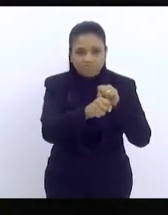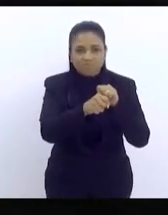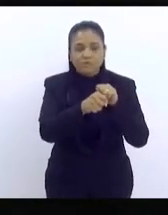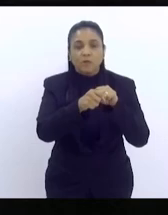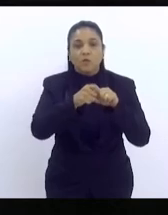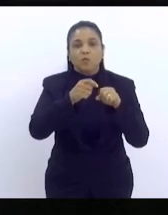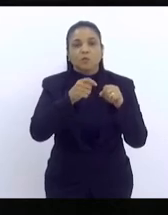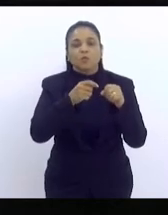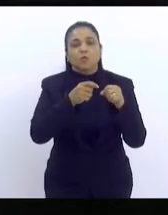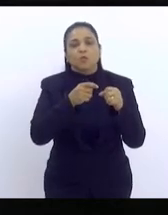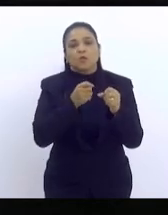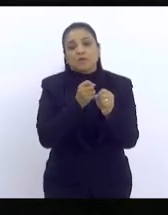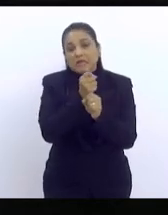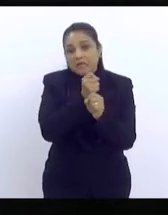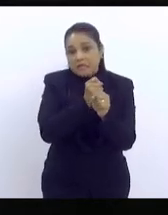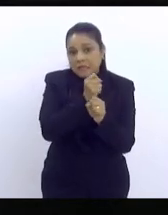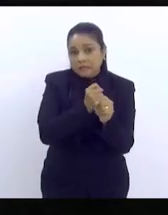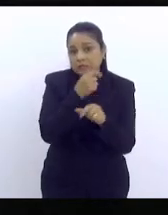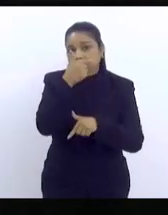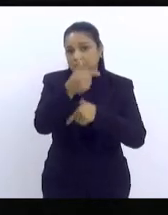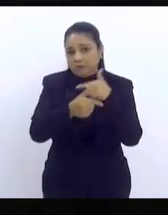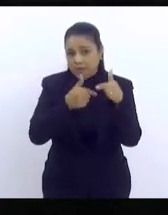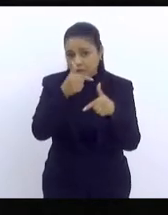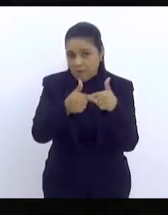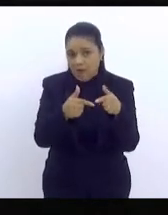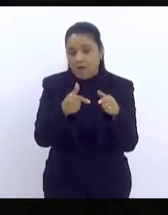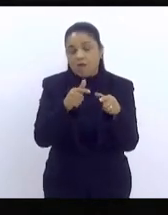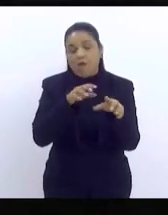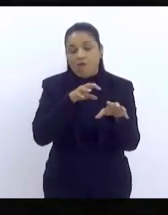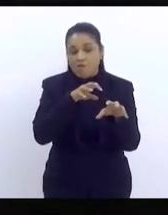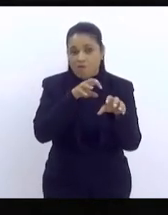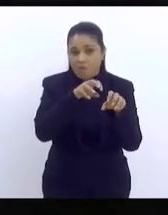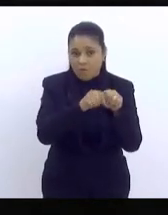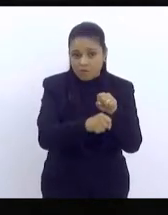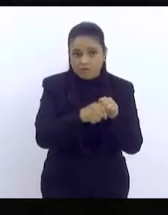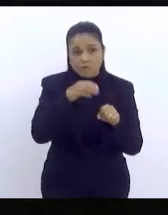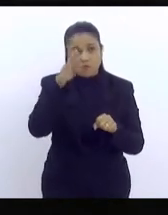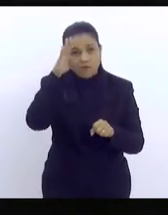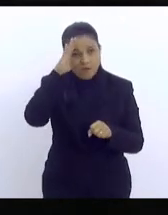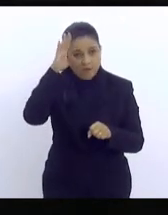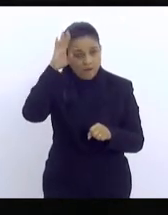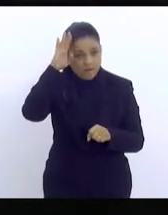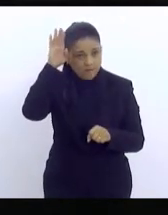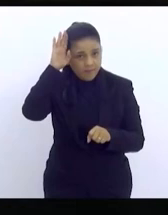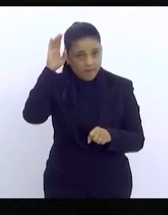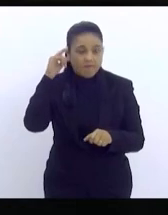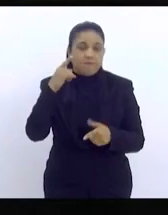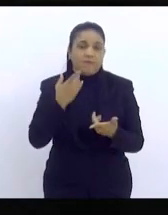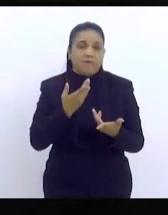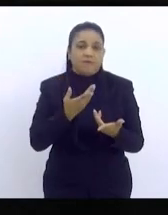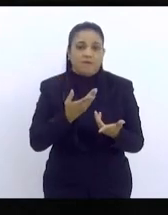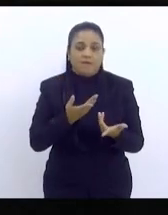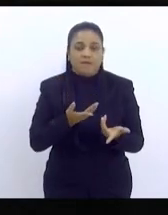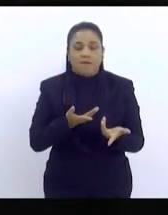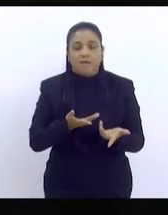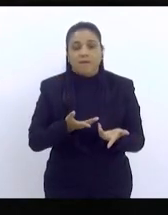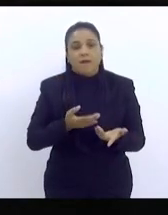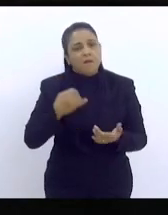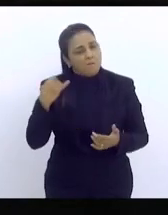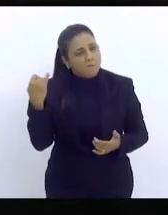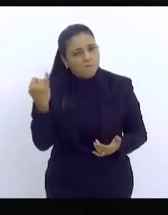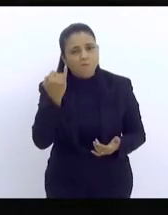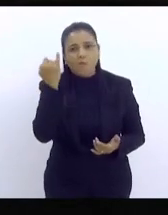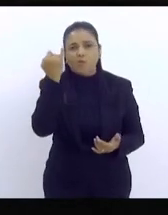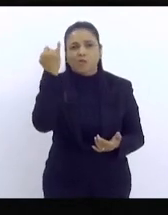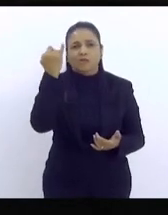também a forma a formação acadêmica e o tempo de serviço não é importante que